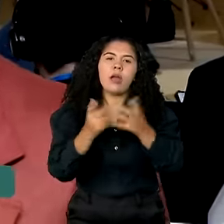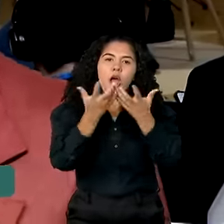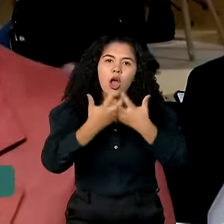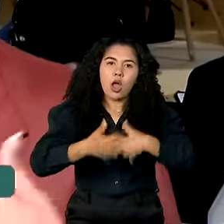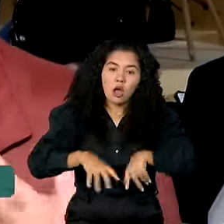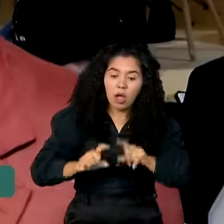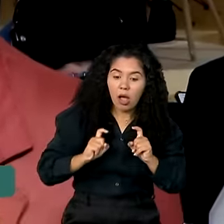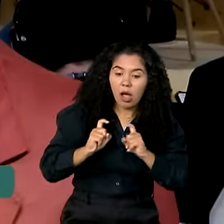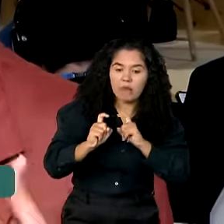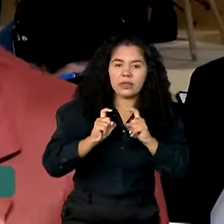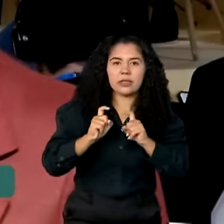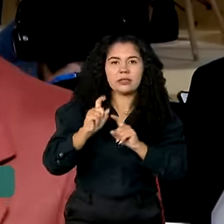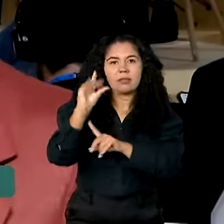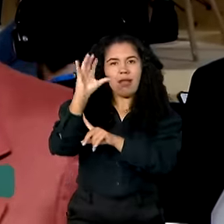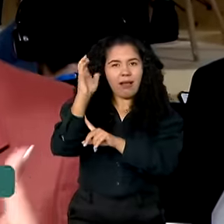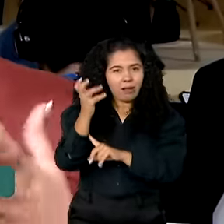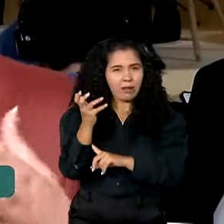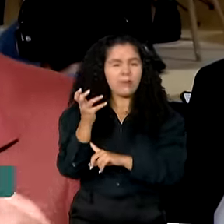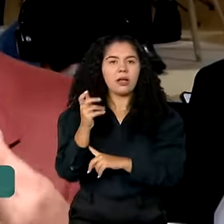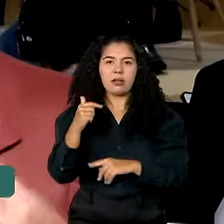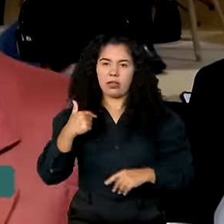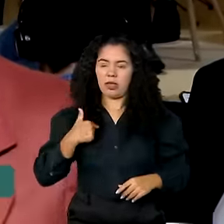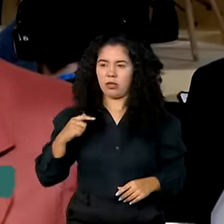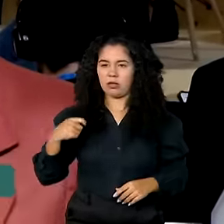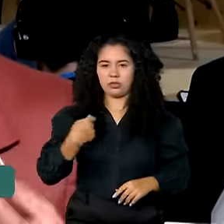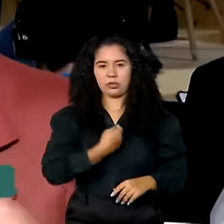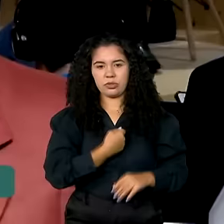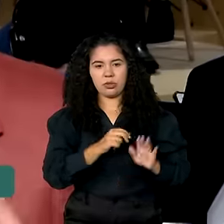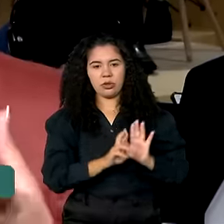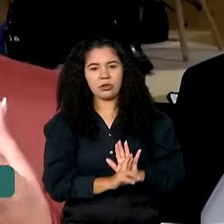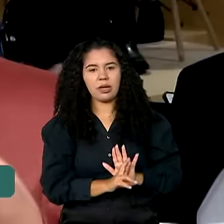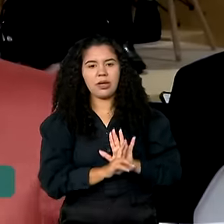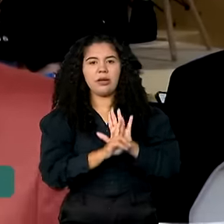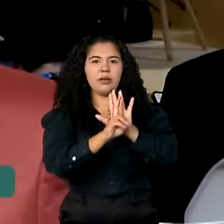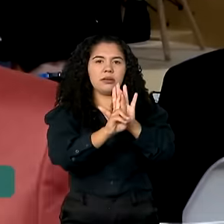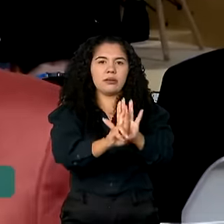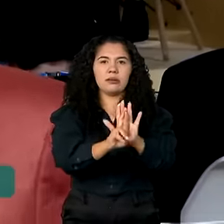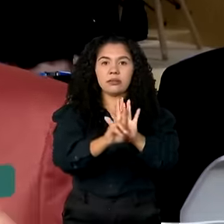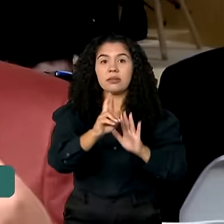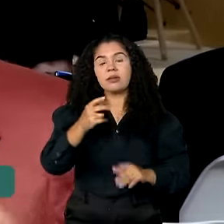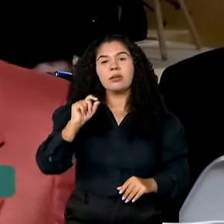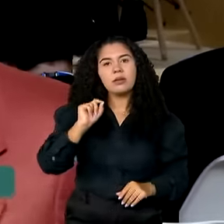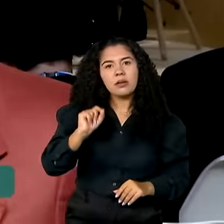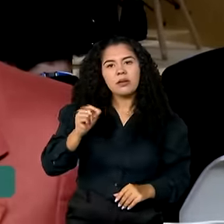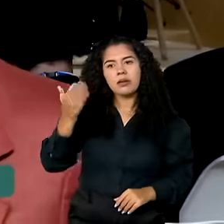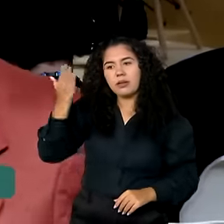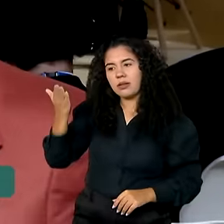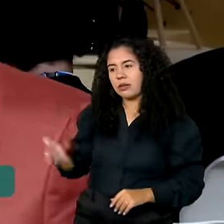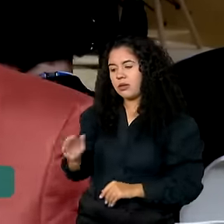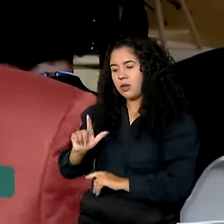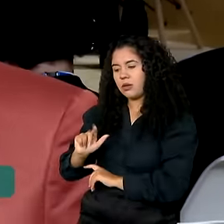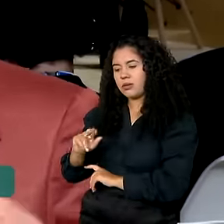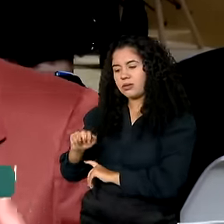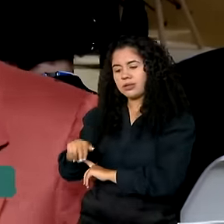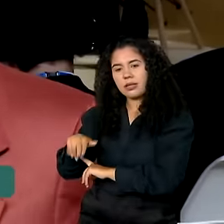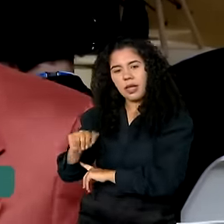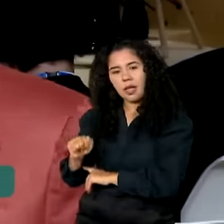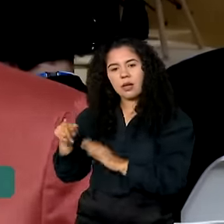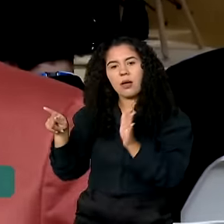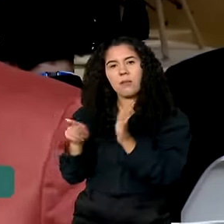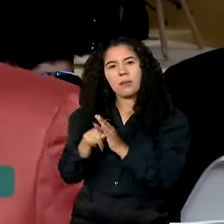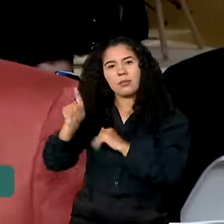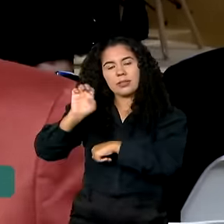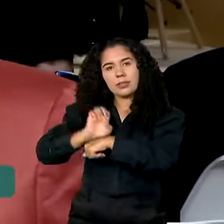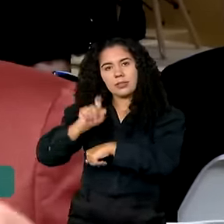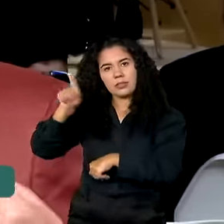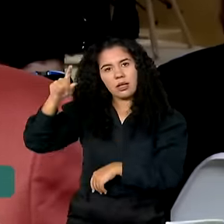também. Então, esse ano nós estamos aqui, estou nessa delegação também com a representação de Luciana, que é do Espírito Santo, de Amanda Costa,